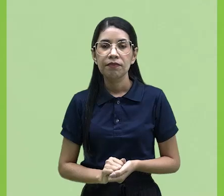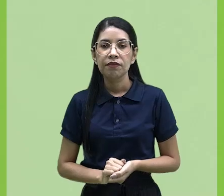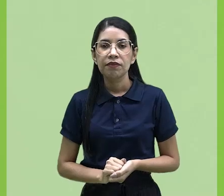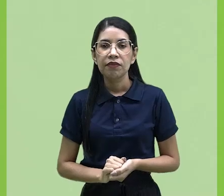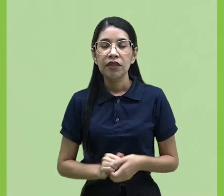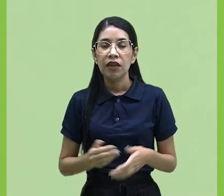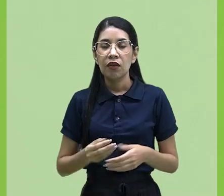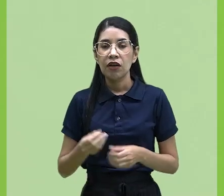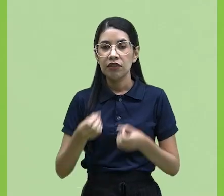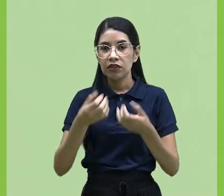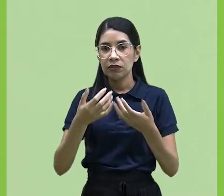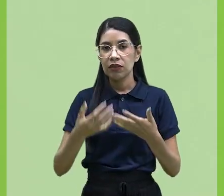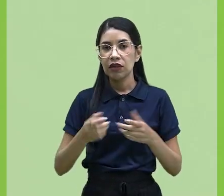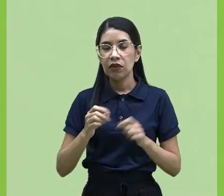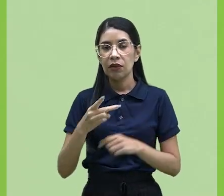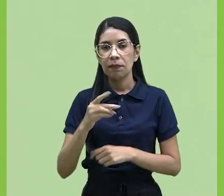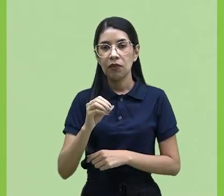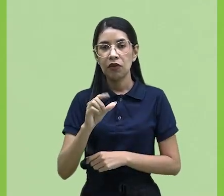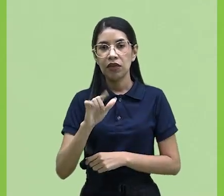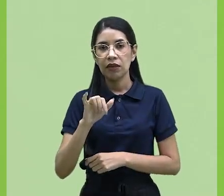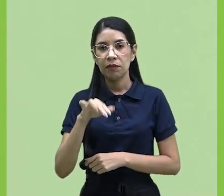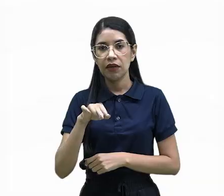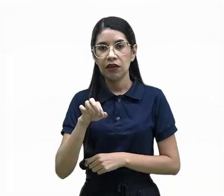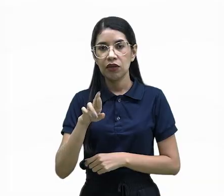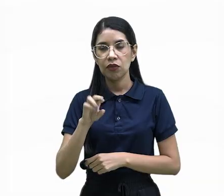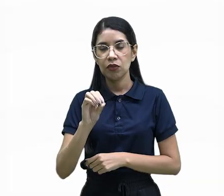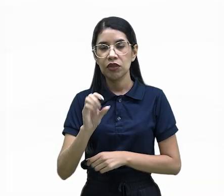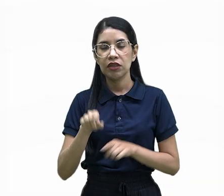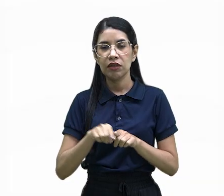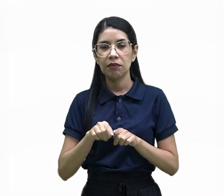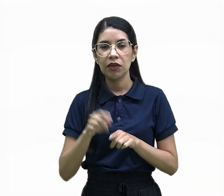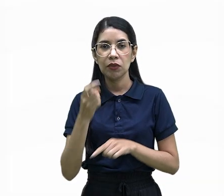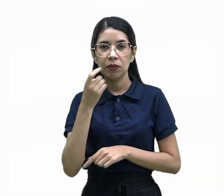aí agora a gente vai falar dos polímeros e dos plásticos, olha só.